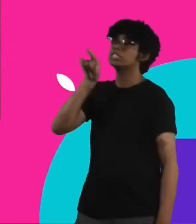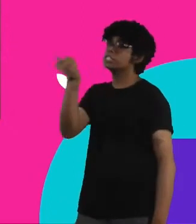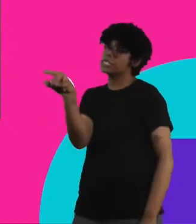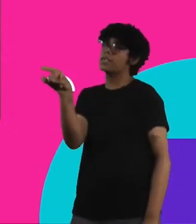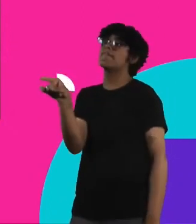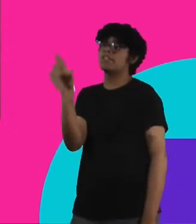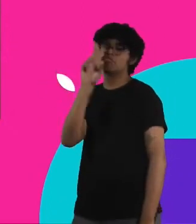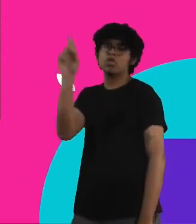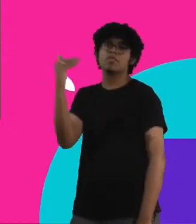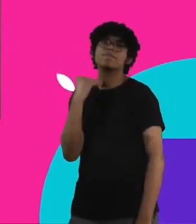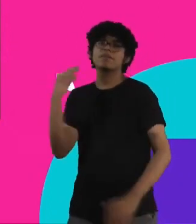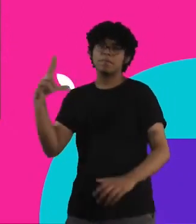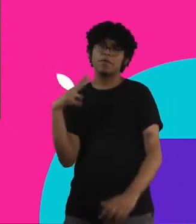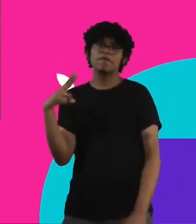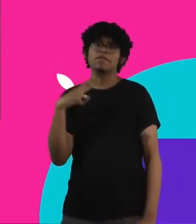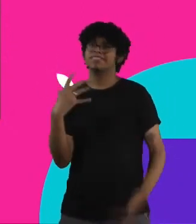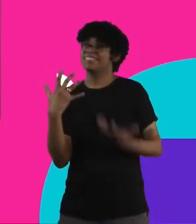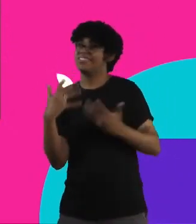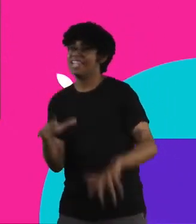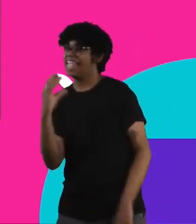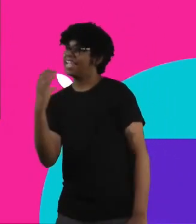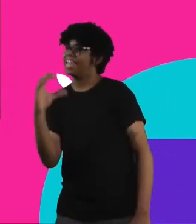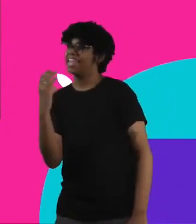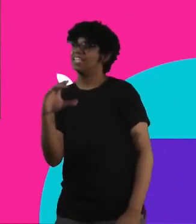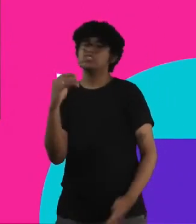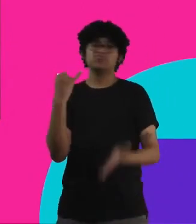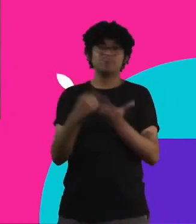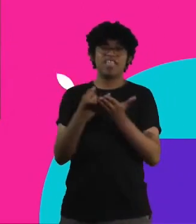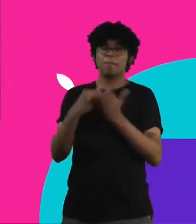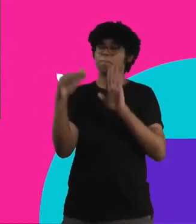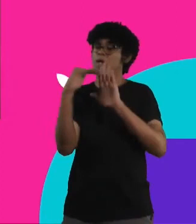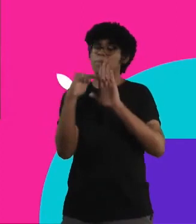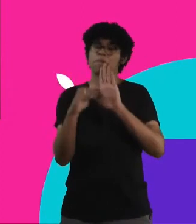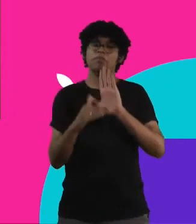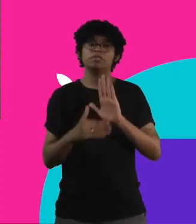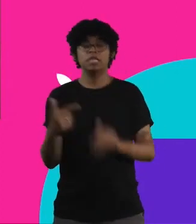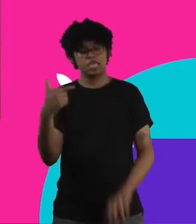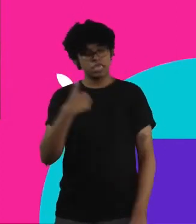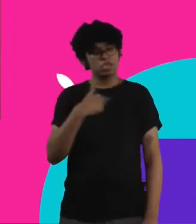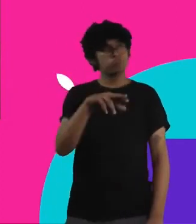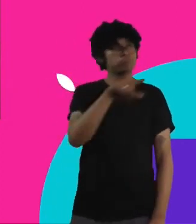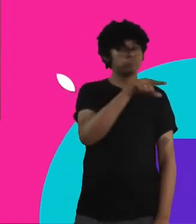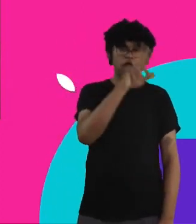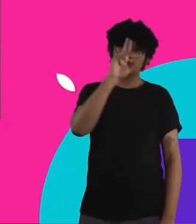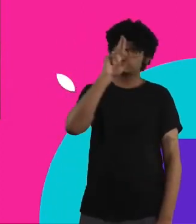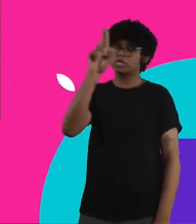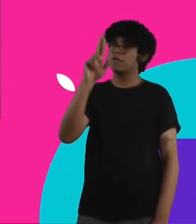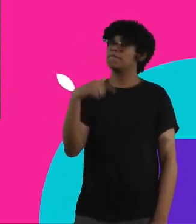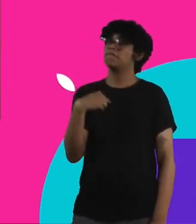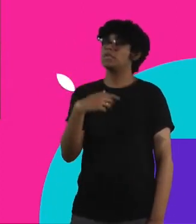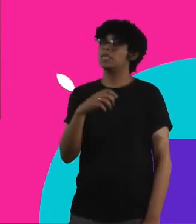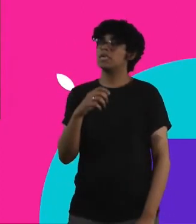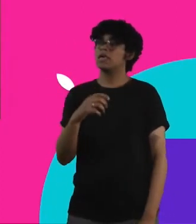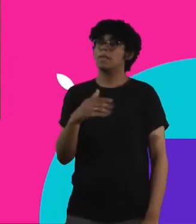que você não quer dar as condições de crédito tal, tais, tais, tais, eu, como chefe do executivo, eu tenho o Banco do